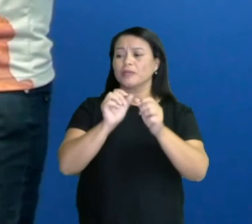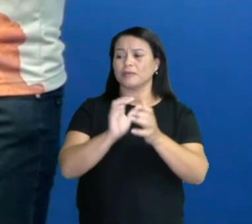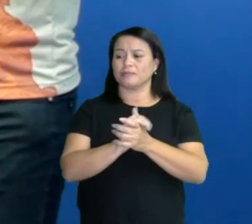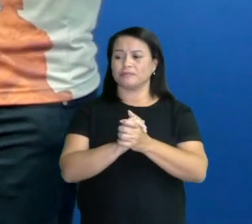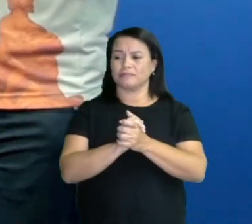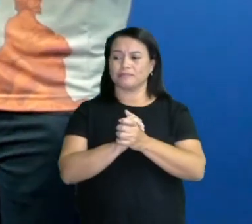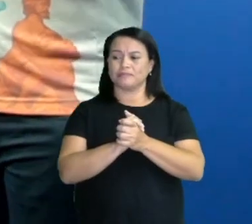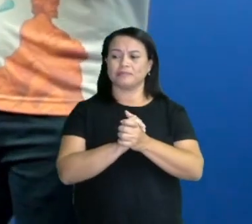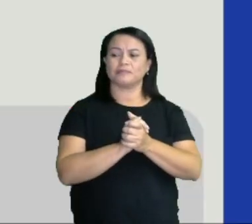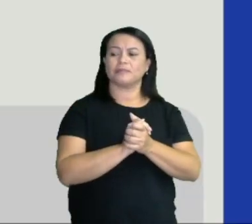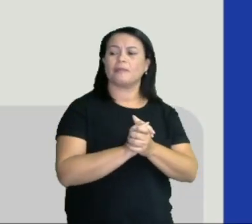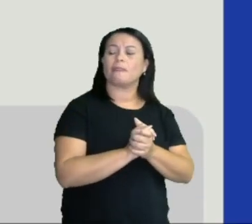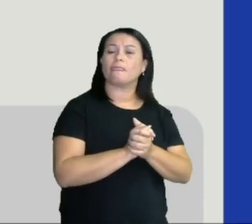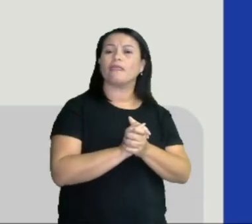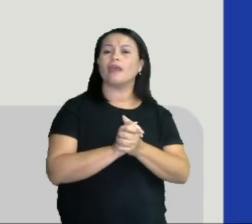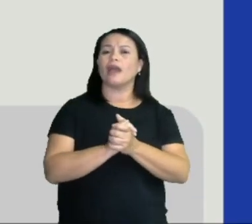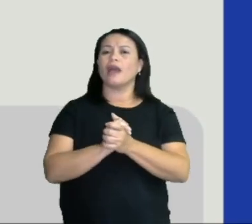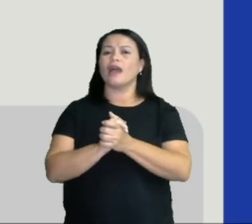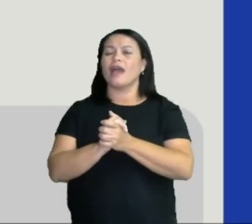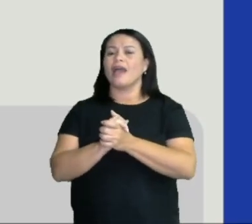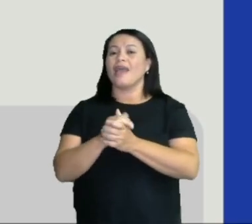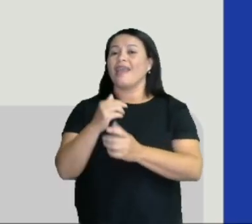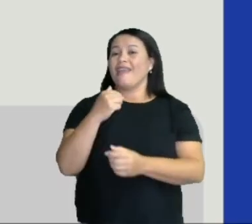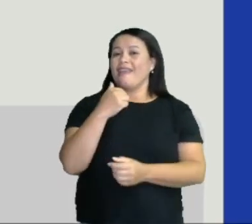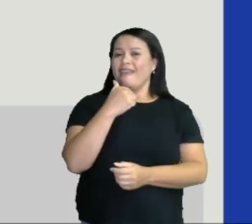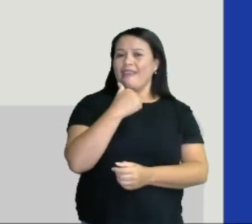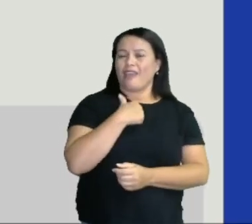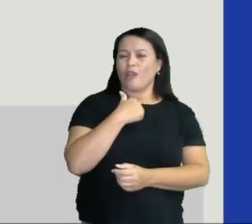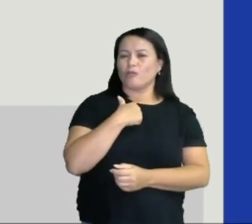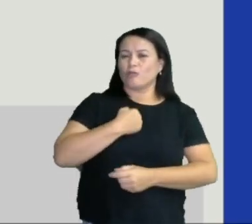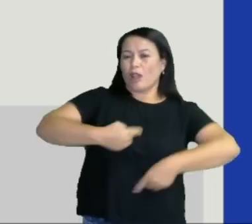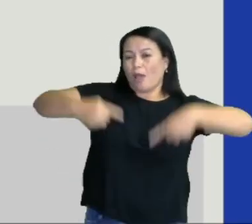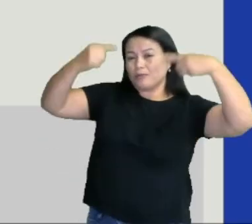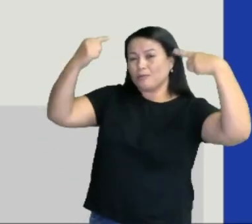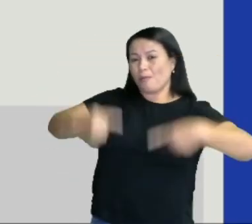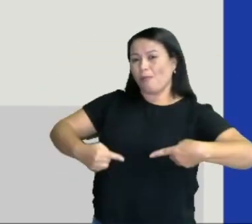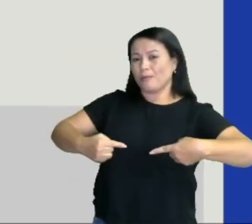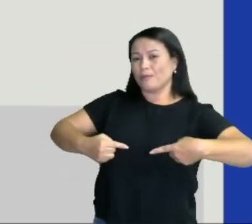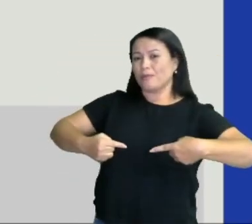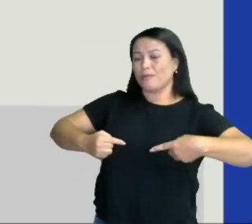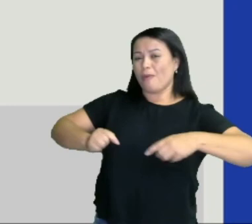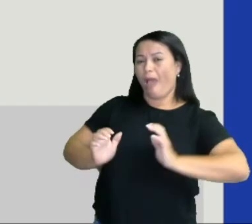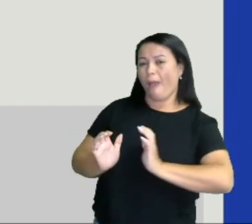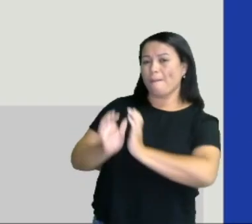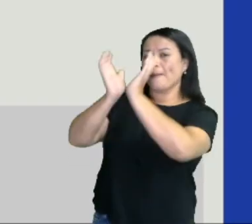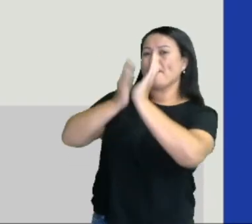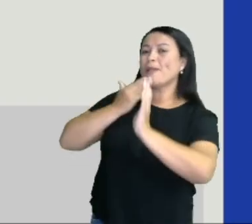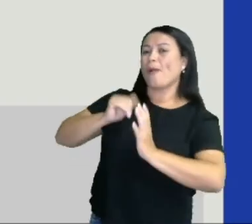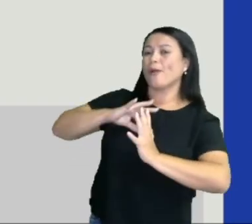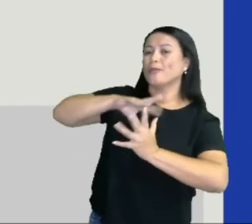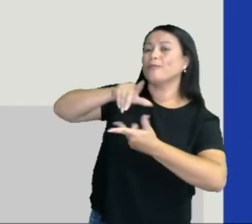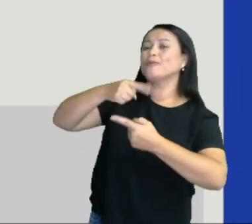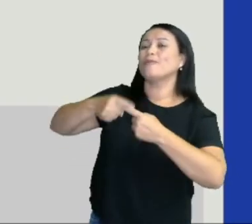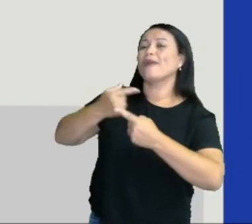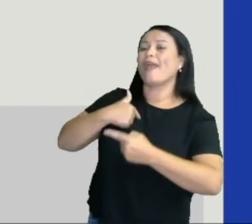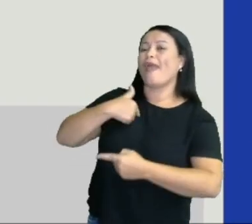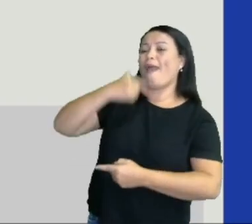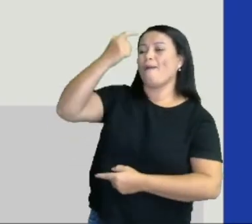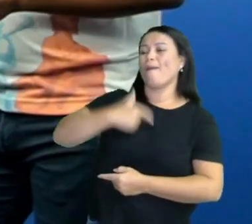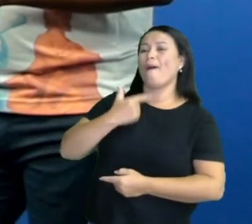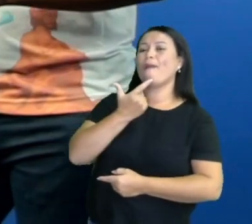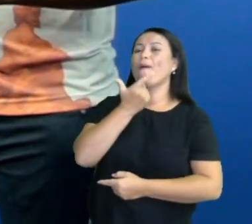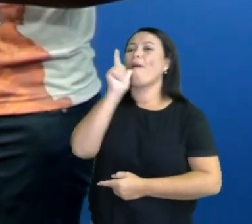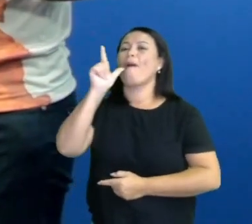só aqui, só não concorro ao prêmio de melhor do mundo porque eu sou de outro